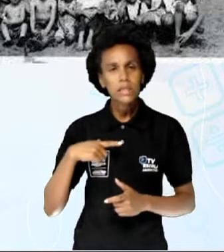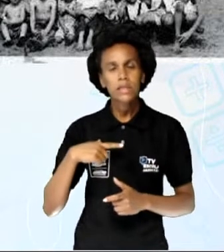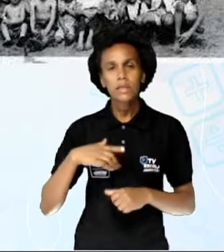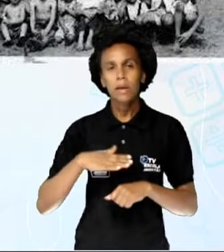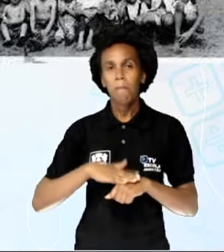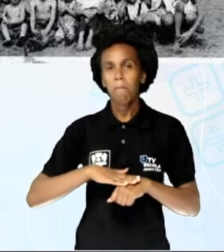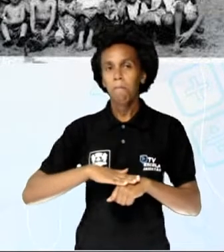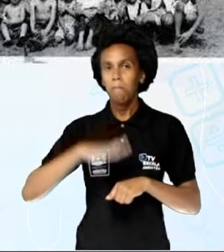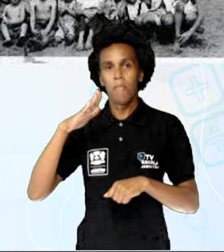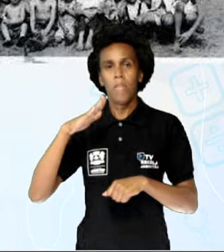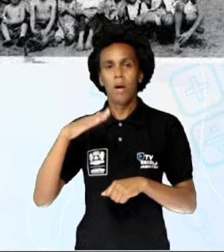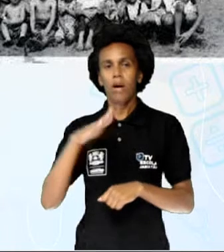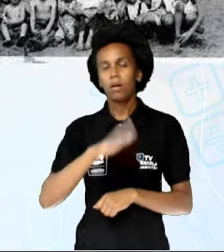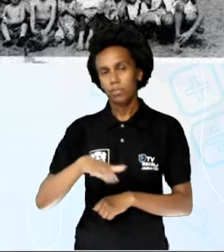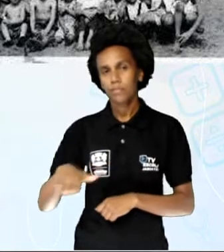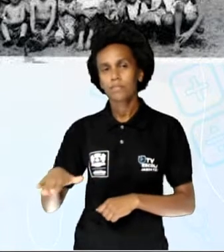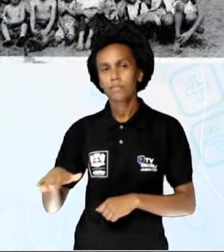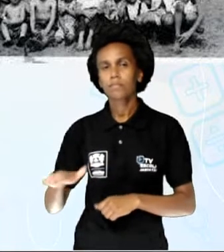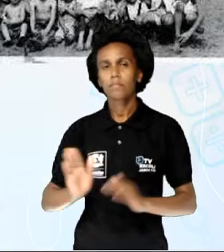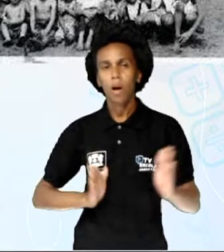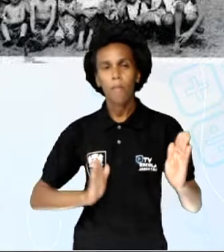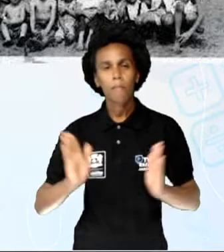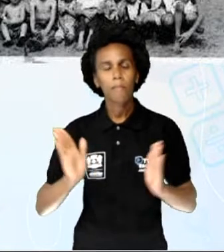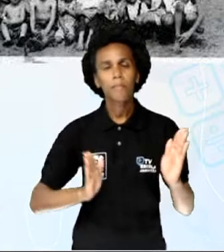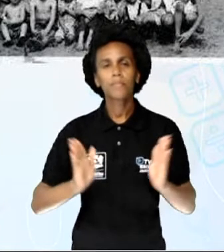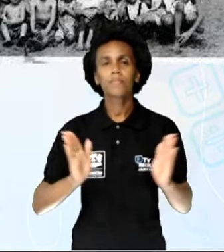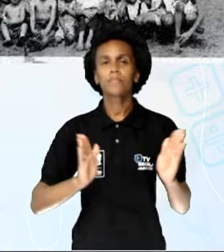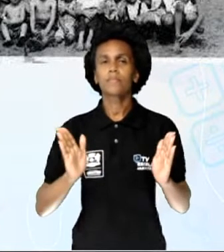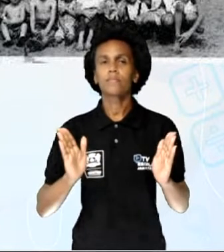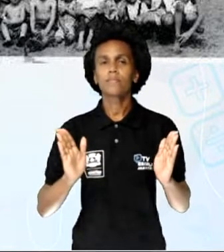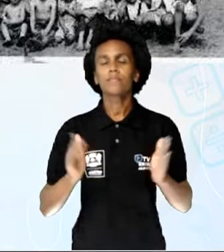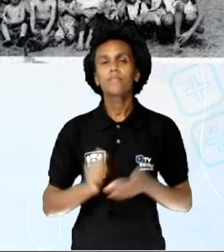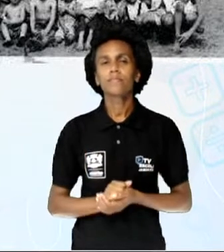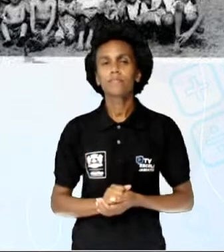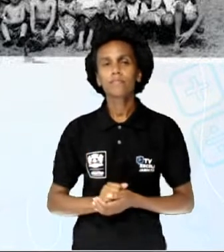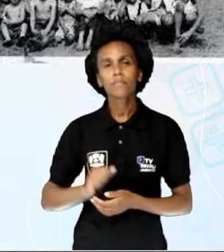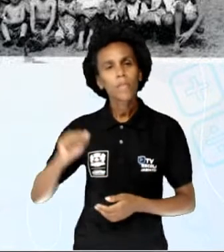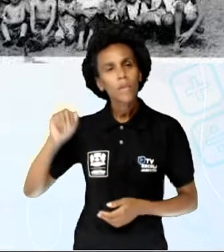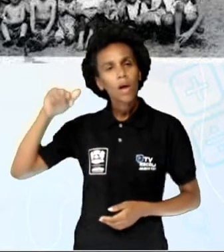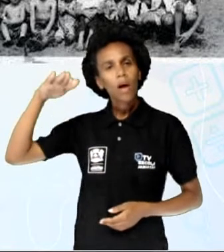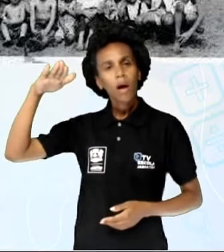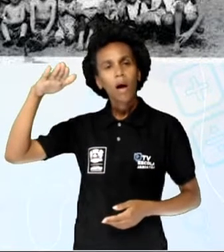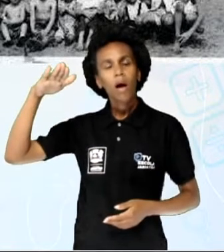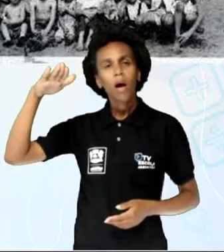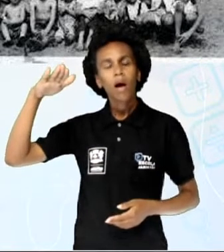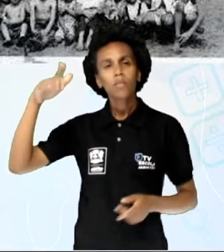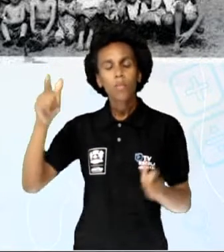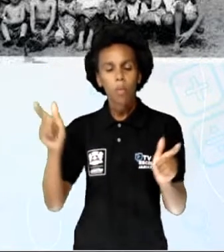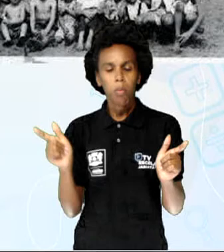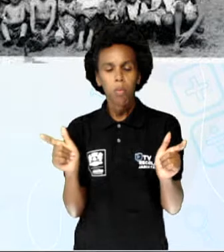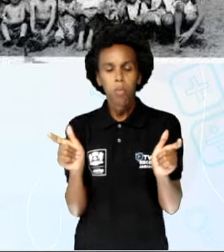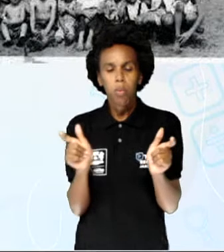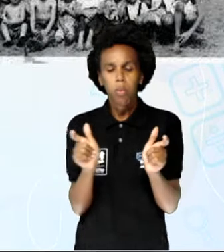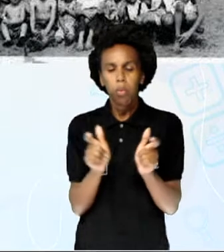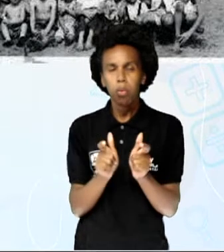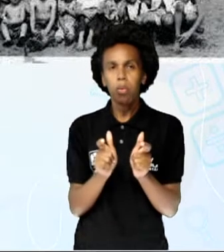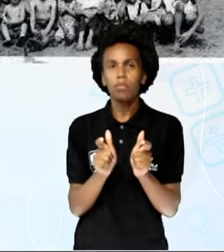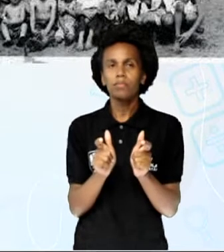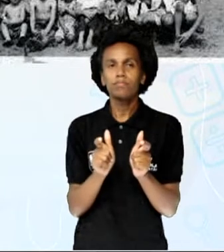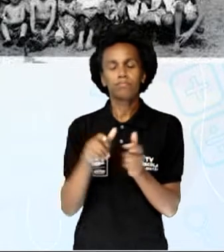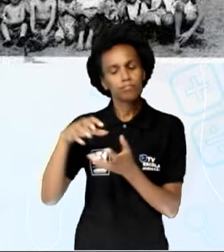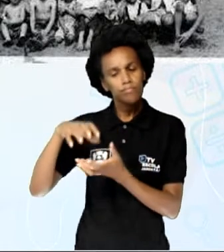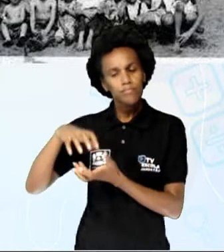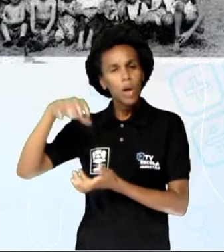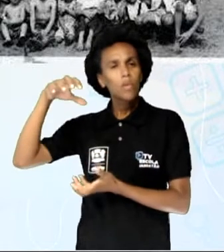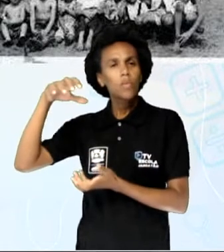Veja que quando a gente chega ali na população adulta, ela estreitou um pouquinho mais, já na parte de idosos, ainda